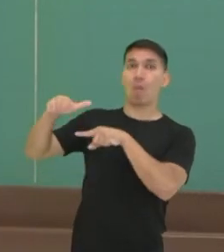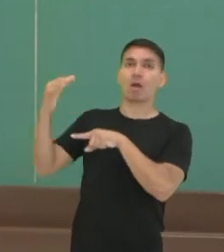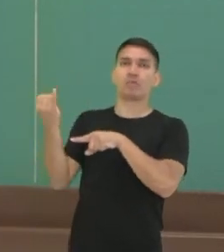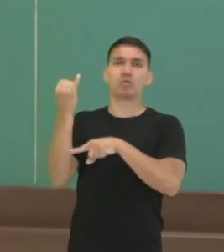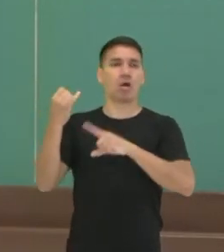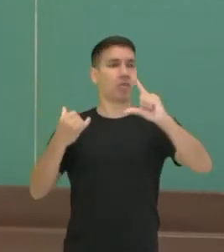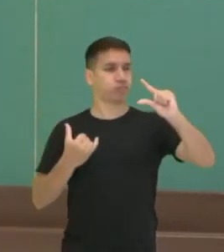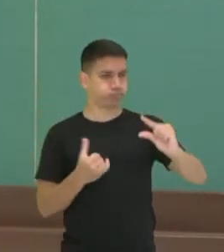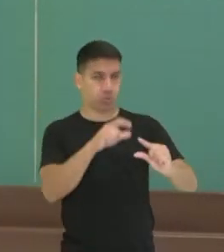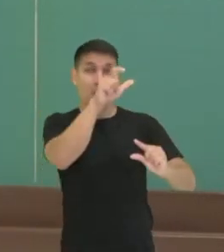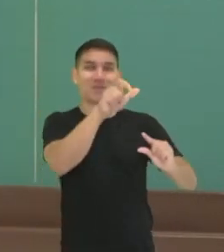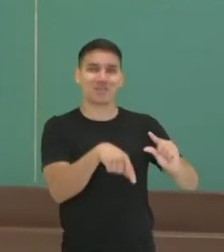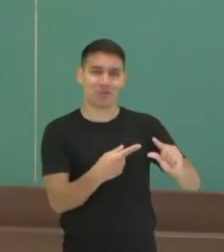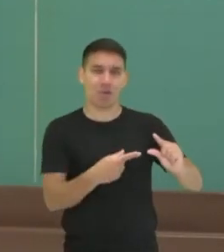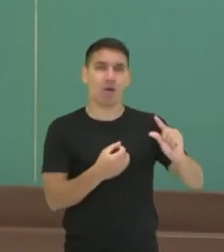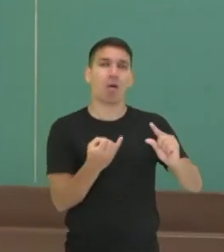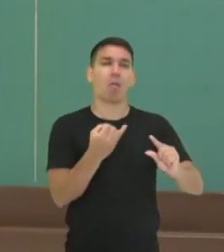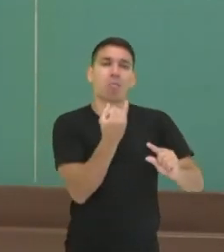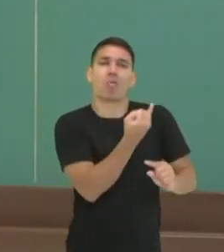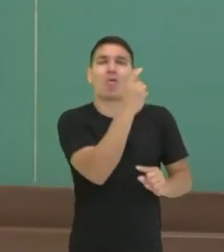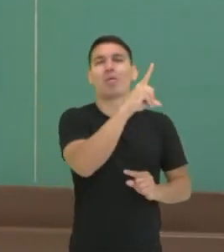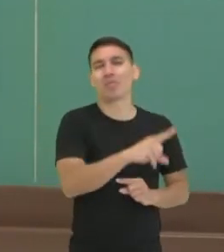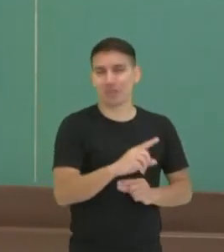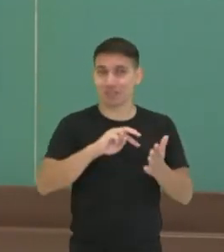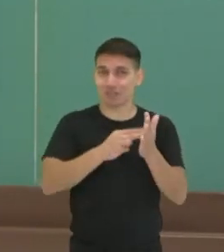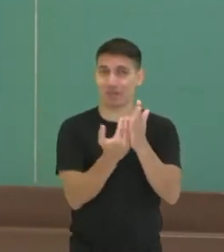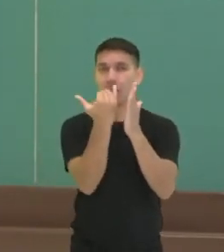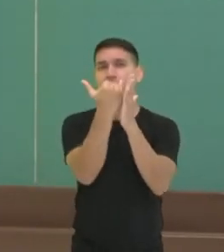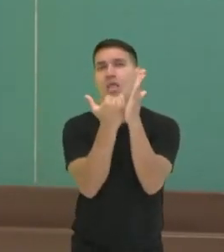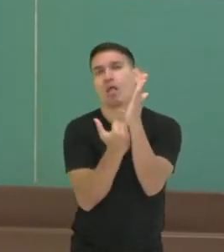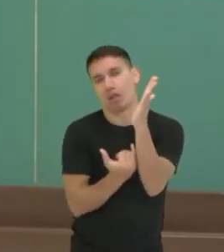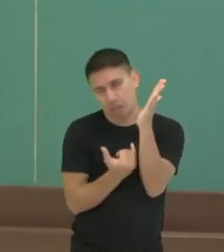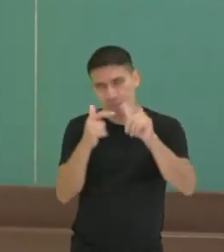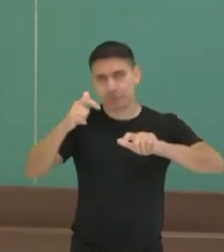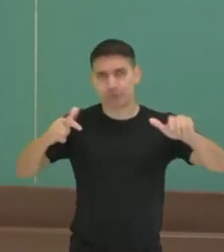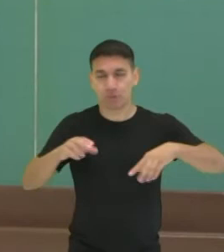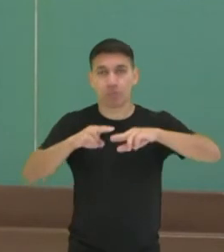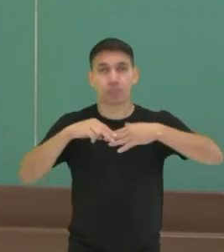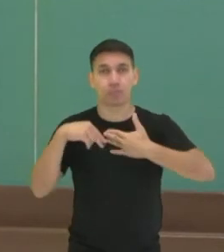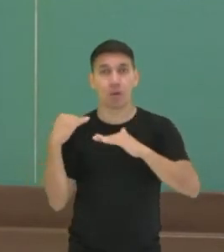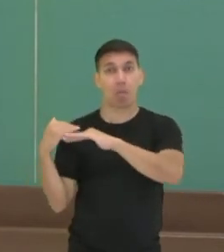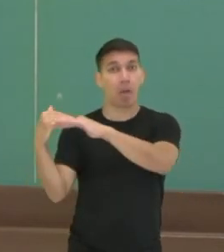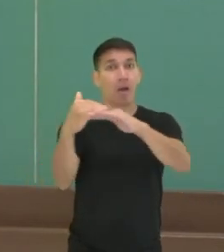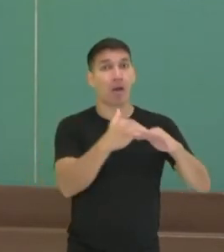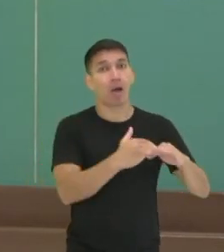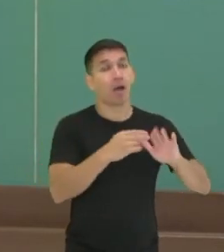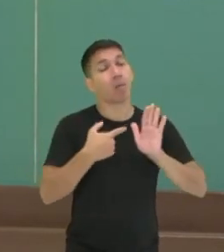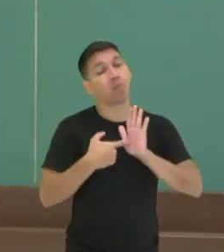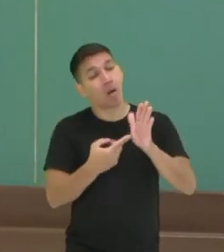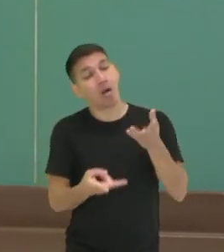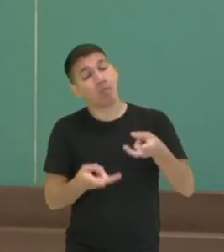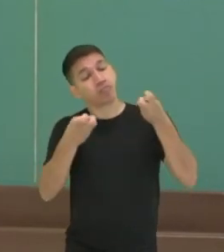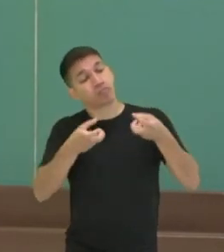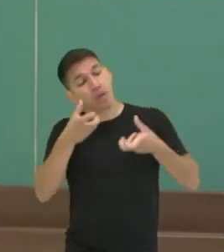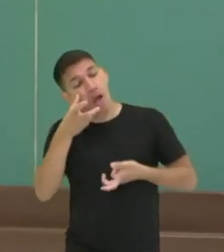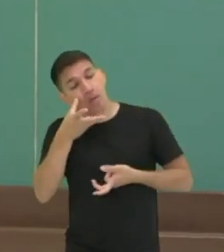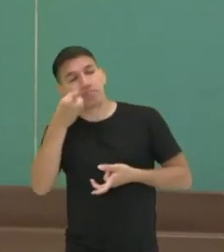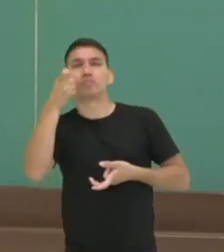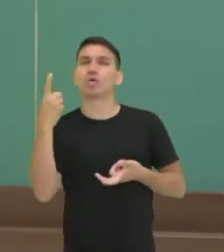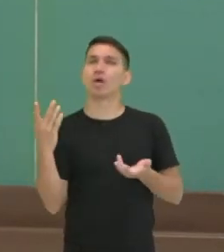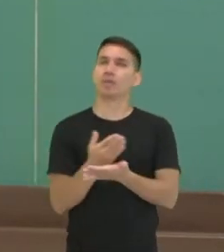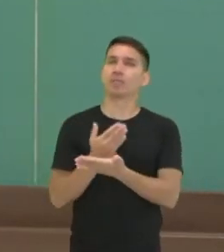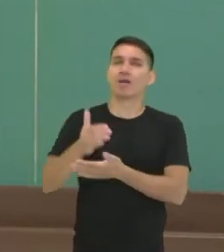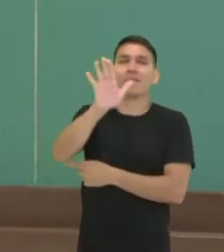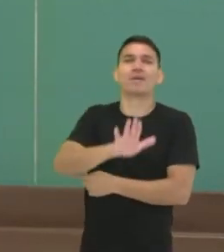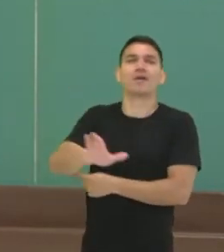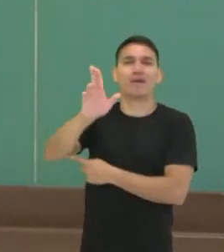que é, na verdade, a hierarquia de tamanho de pessoas. Então, essa padronizagem ela fica inerente dentro dessa simplificação da imagem